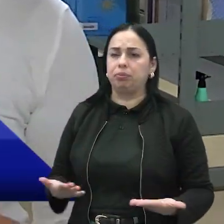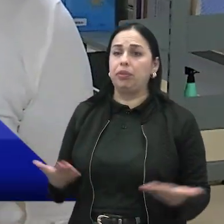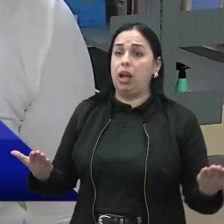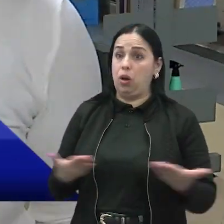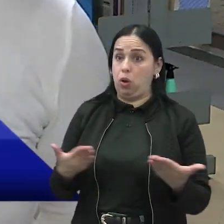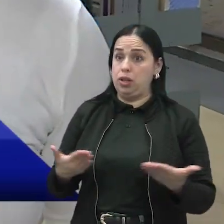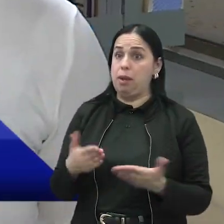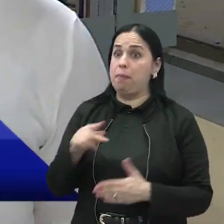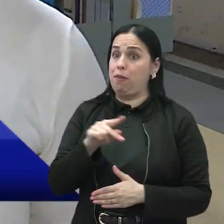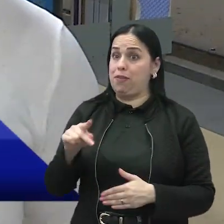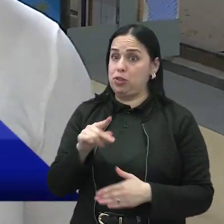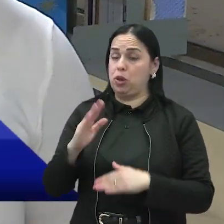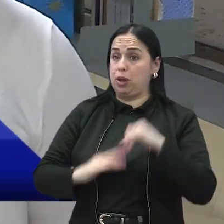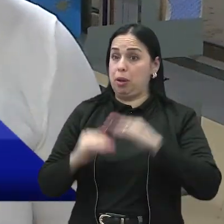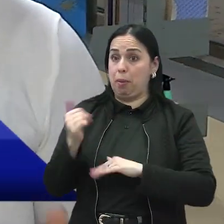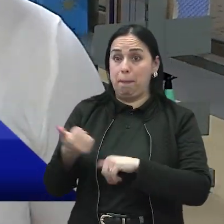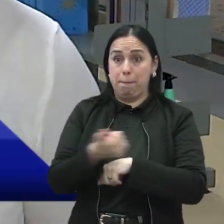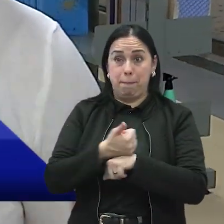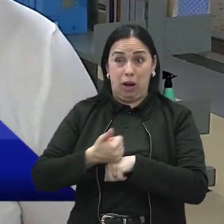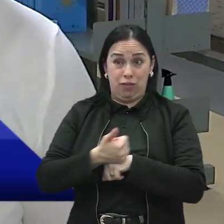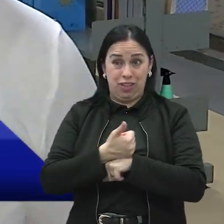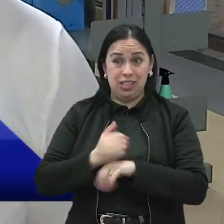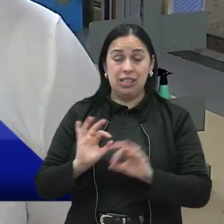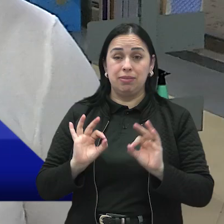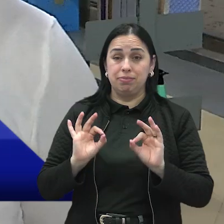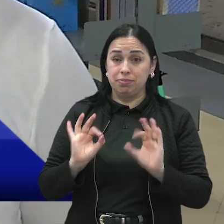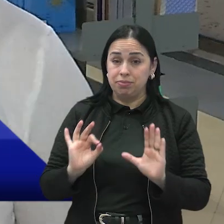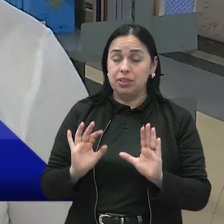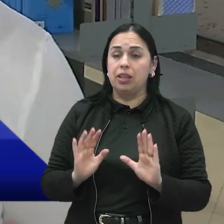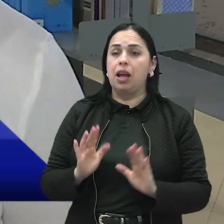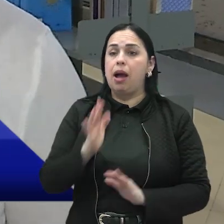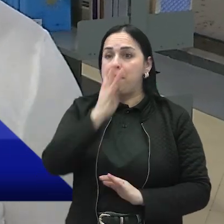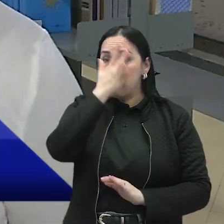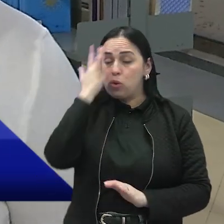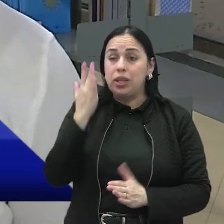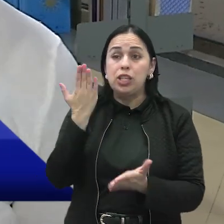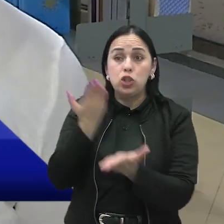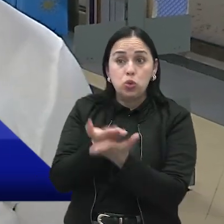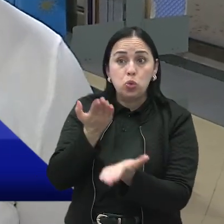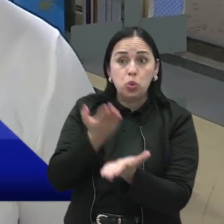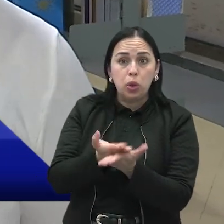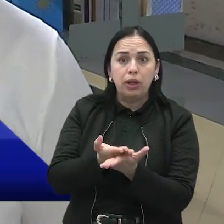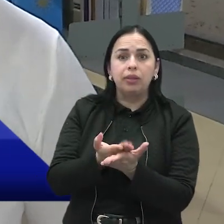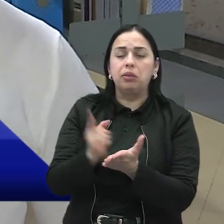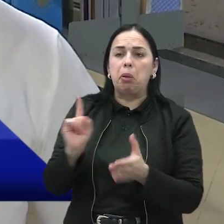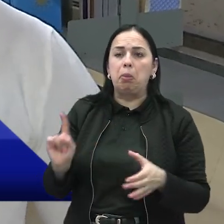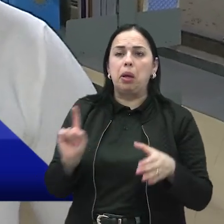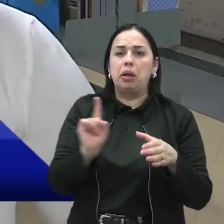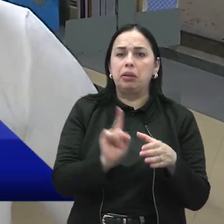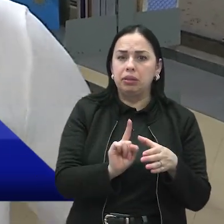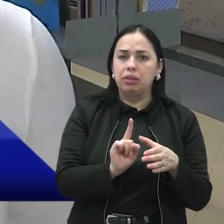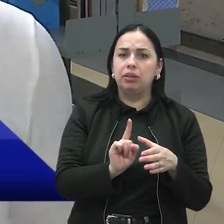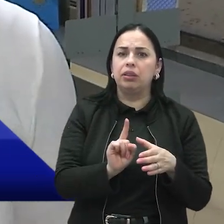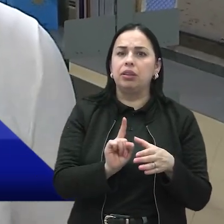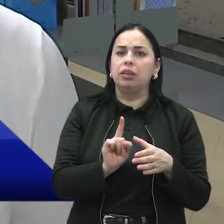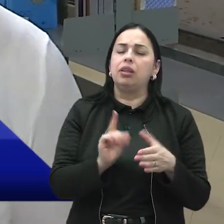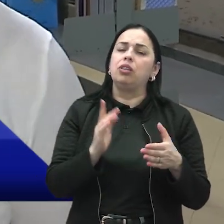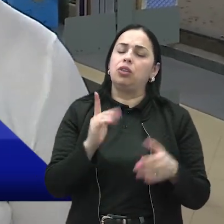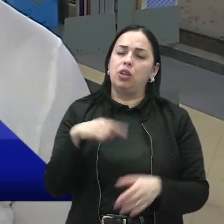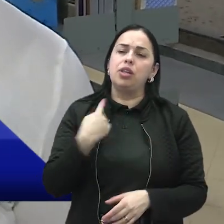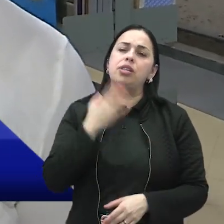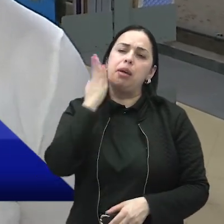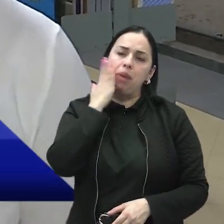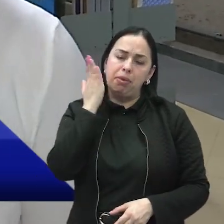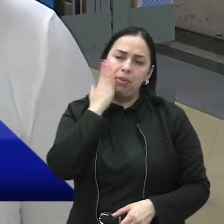professor especialista, né? Porque a prova é para os licenciados, ou seja, quem faz a licenciatura. Então você vai tirar, que ainda